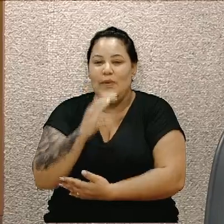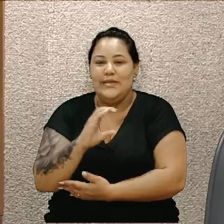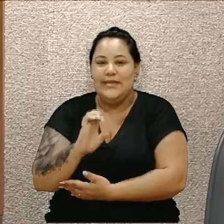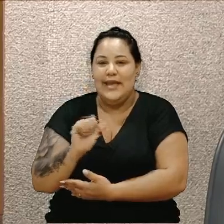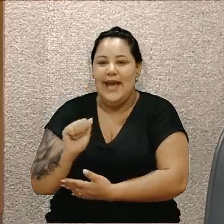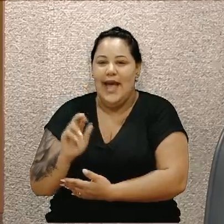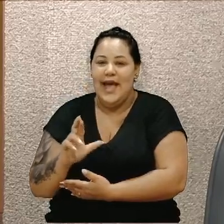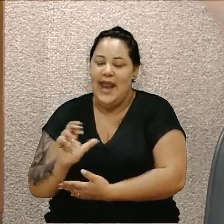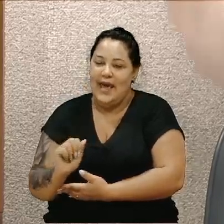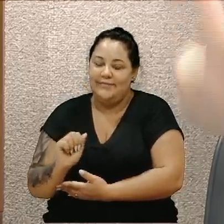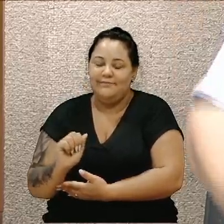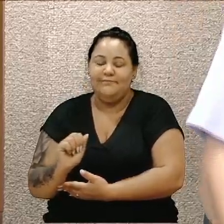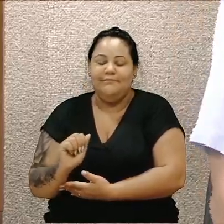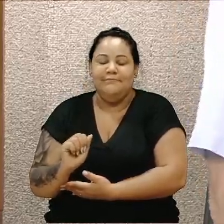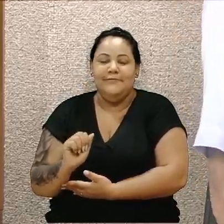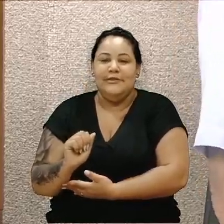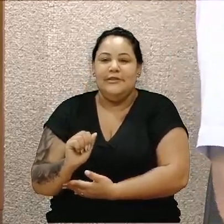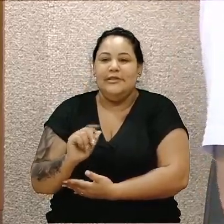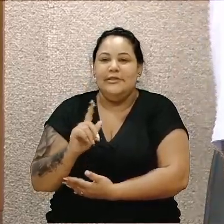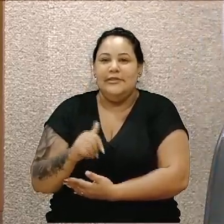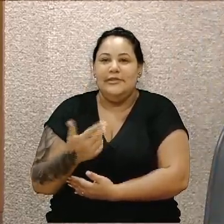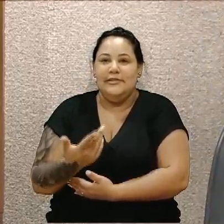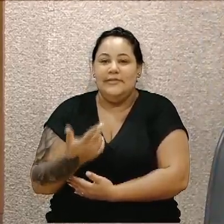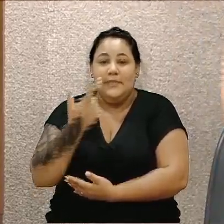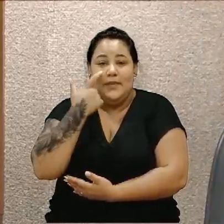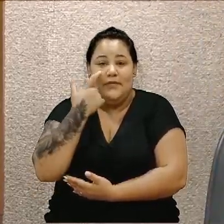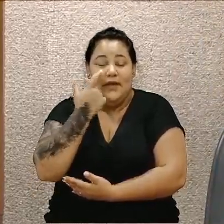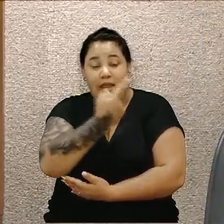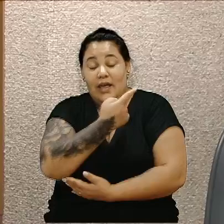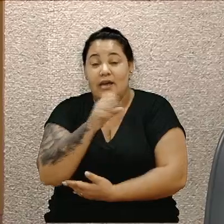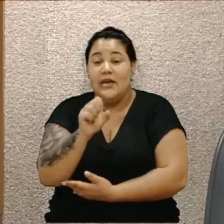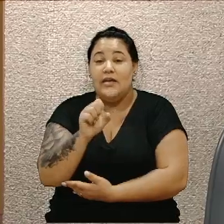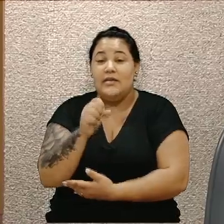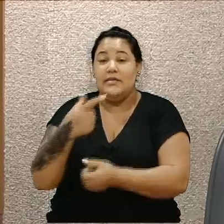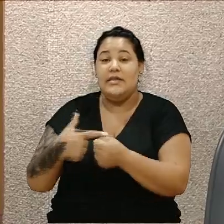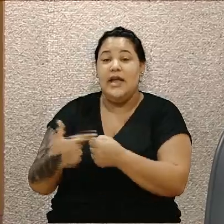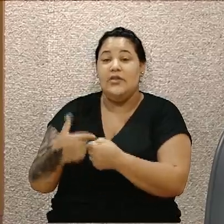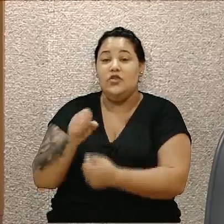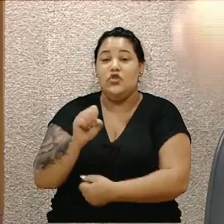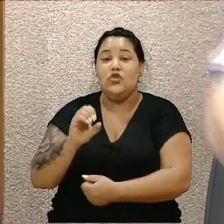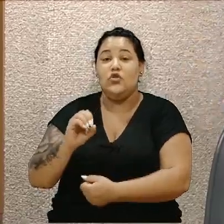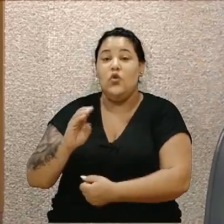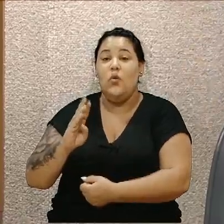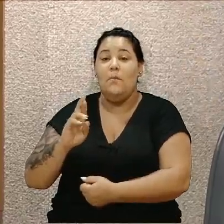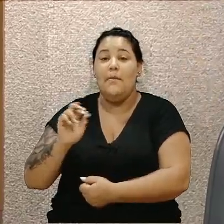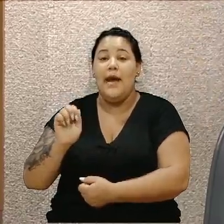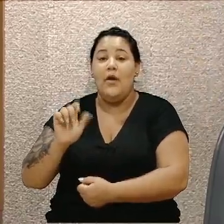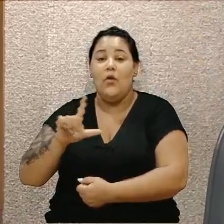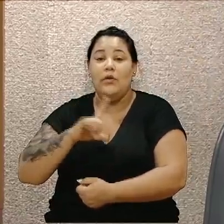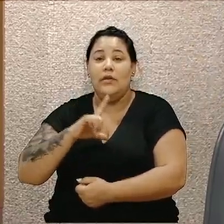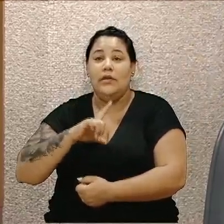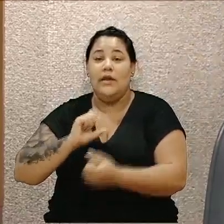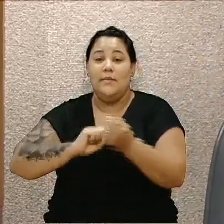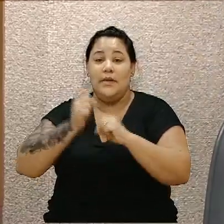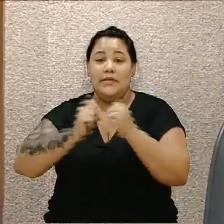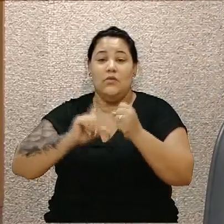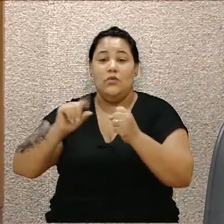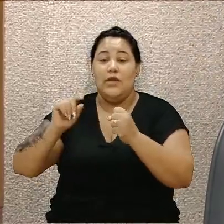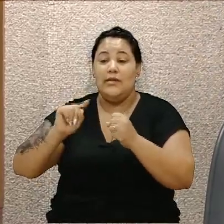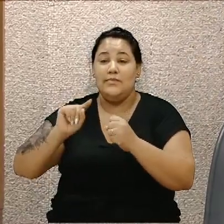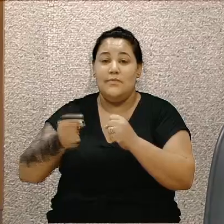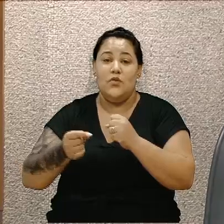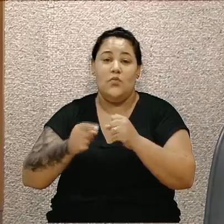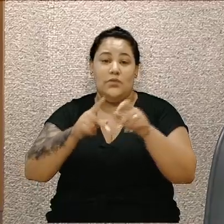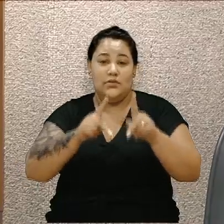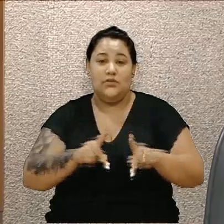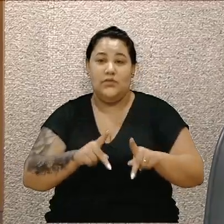inclusive, as fábricas da Grendene, né, em Sobral, lá tem fábrica com 10 mil operários, né, na área de